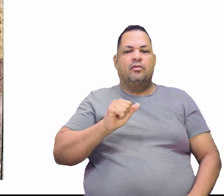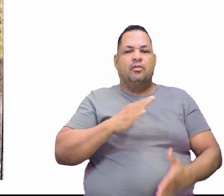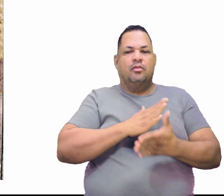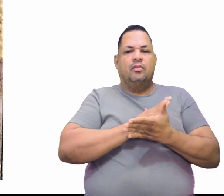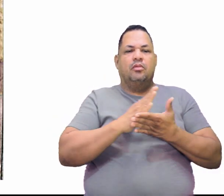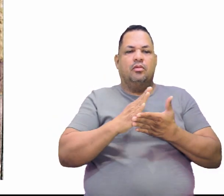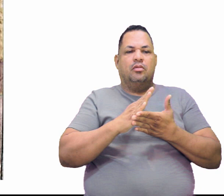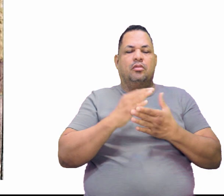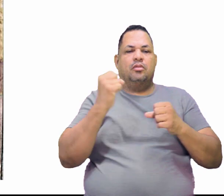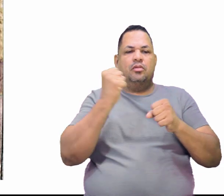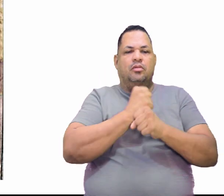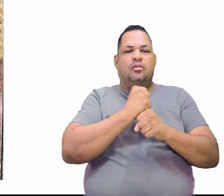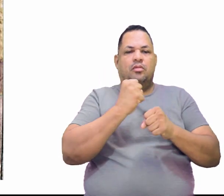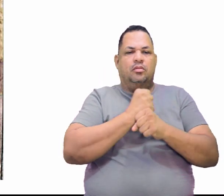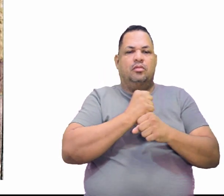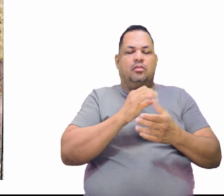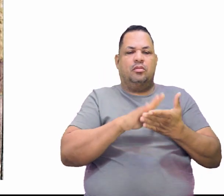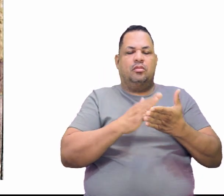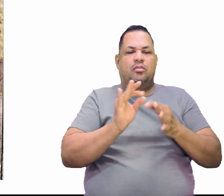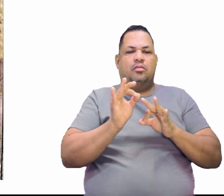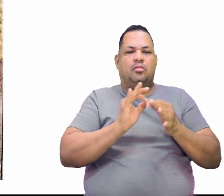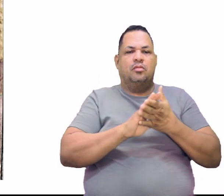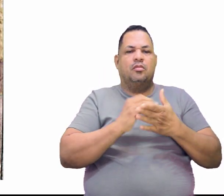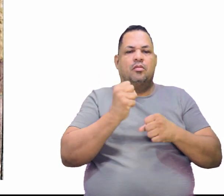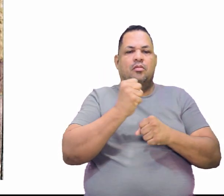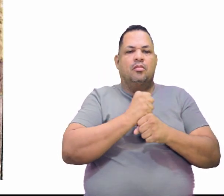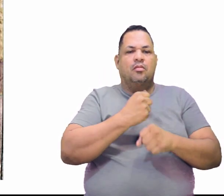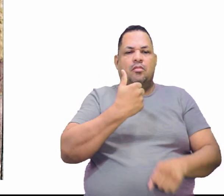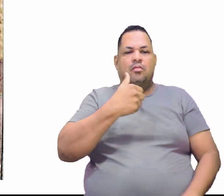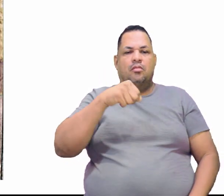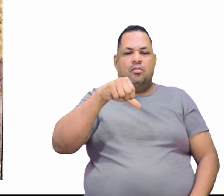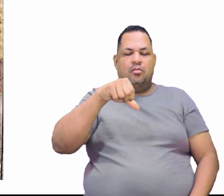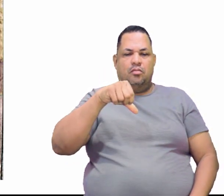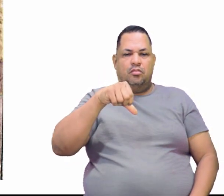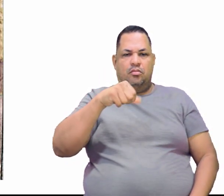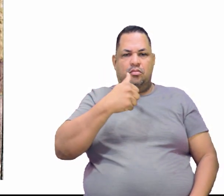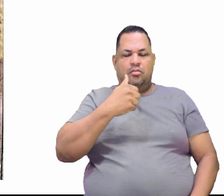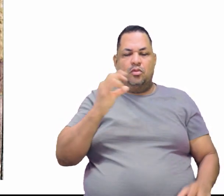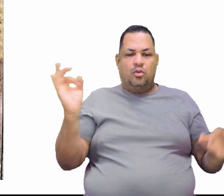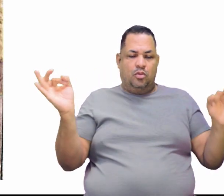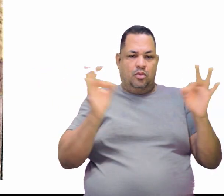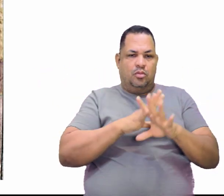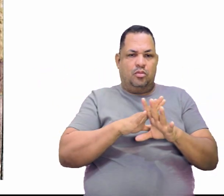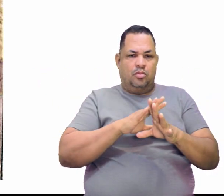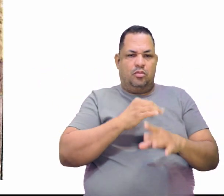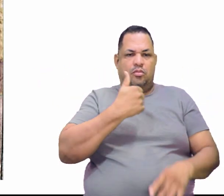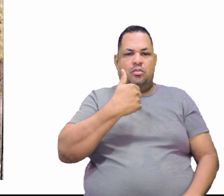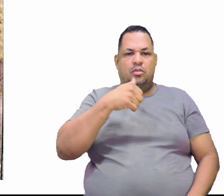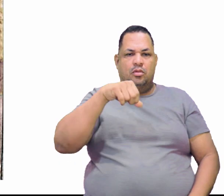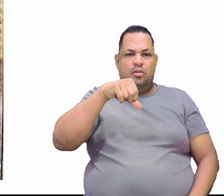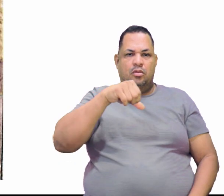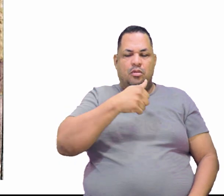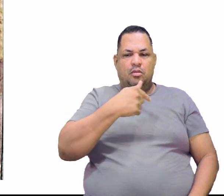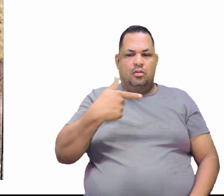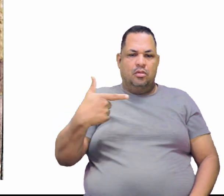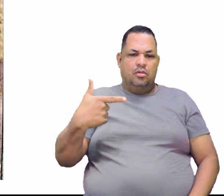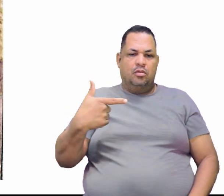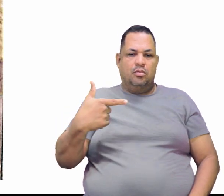que deu início às obras da ferrovia, sendo concluída em